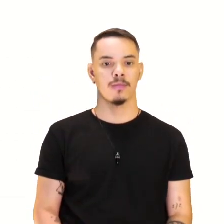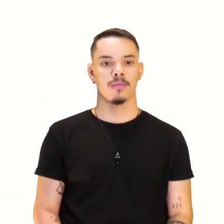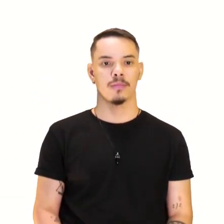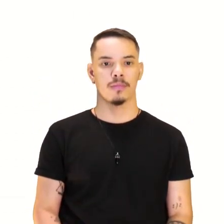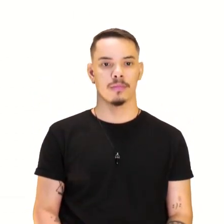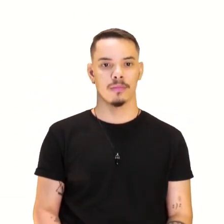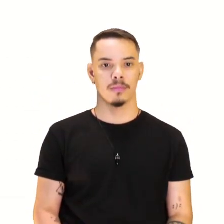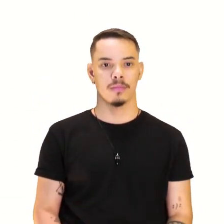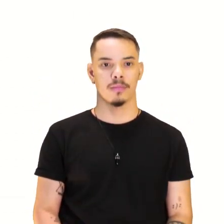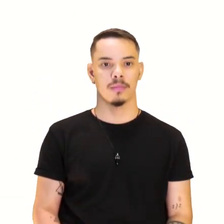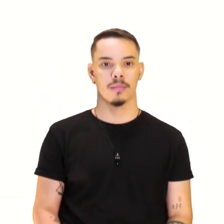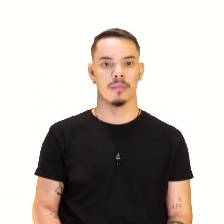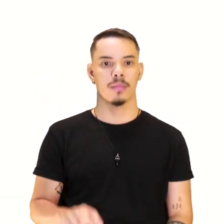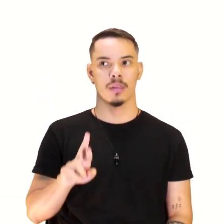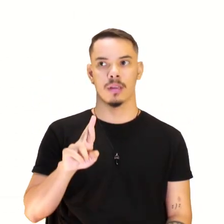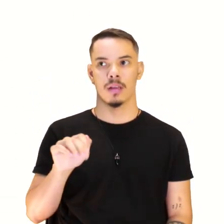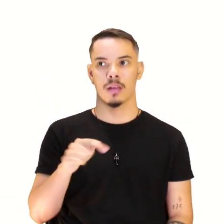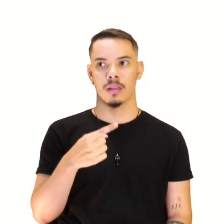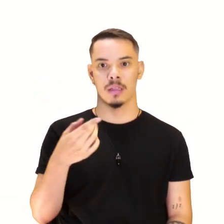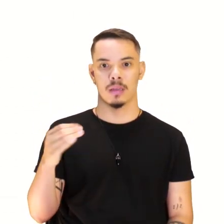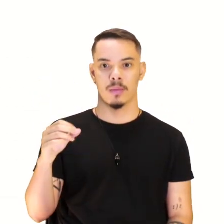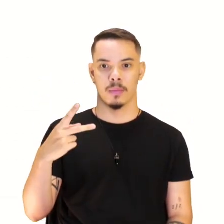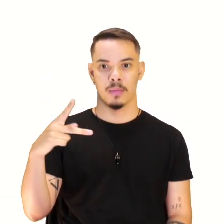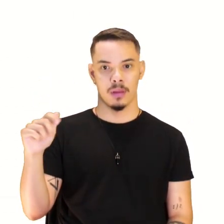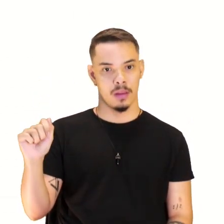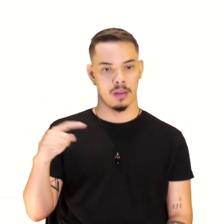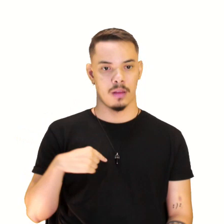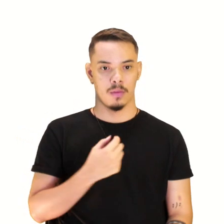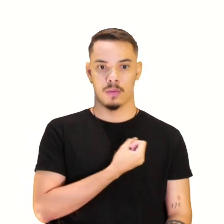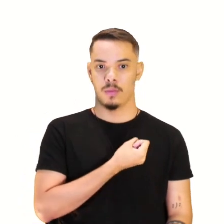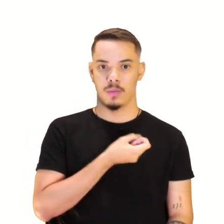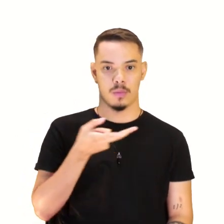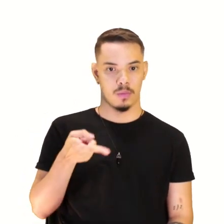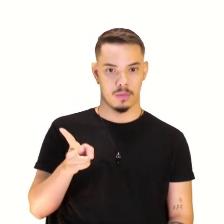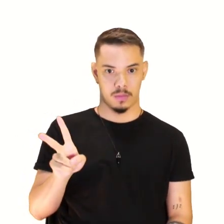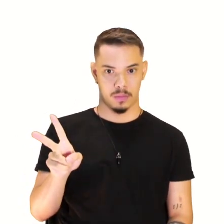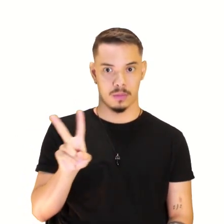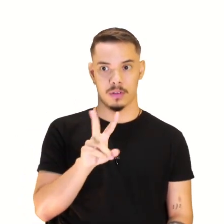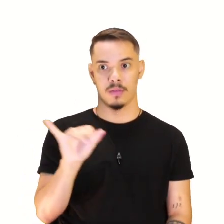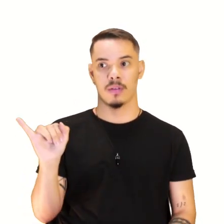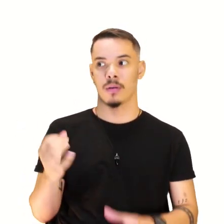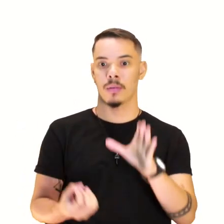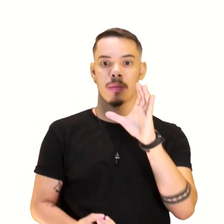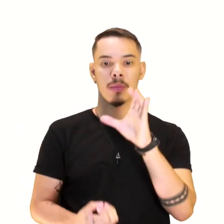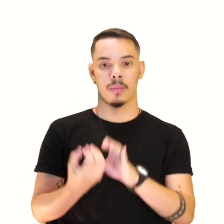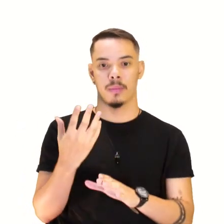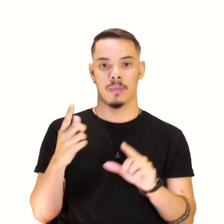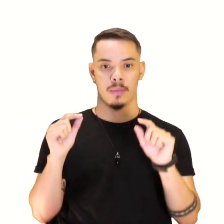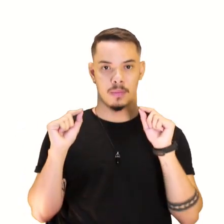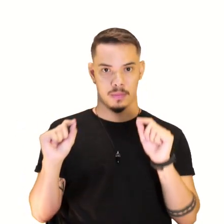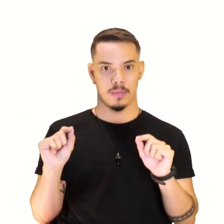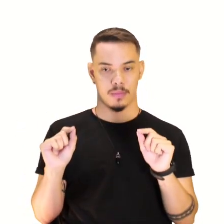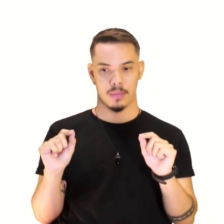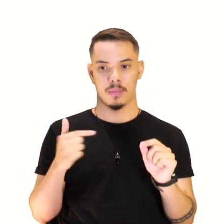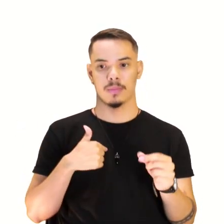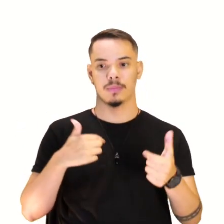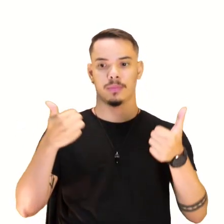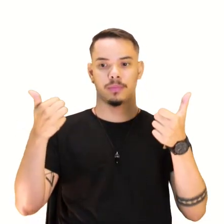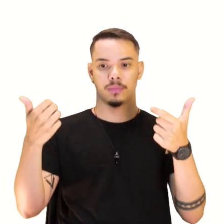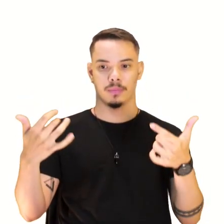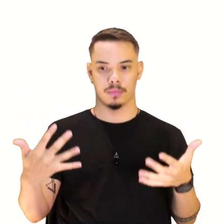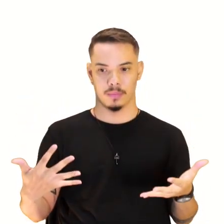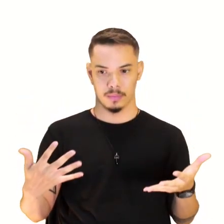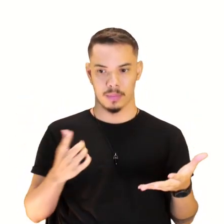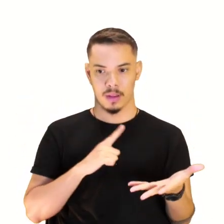a razão da PA, então? E agora? A razão é esse valor constante, que vai aparecer, como eu peguei lá o termo